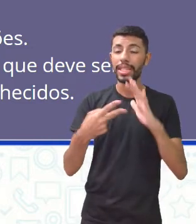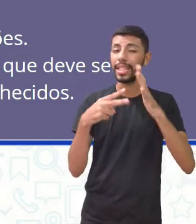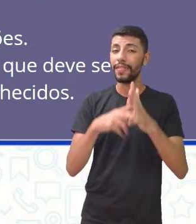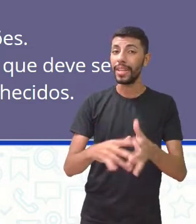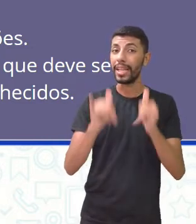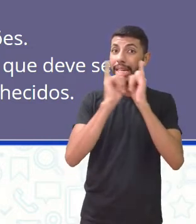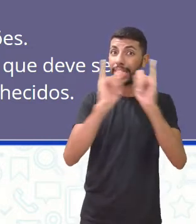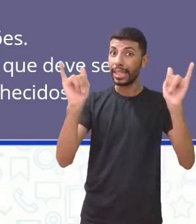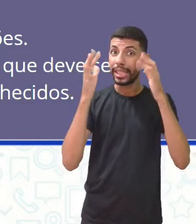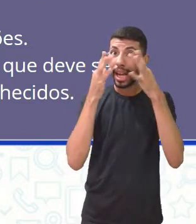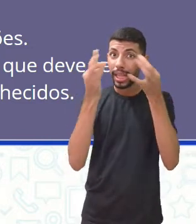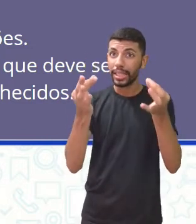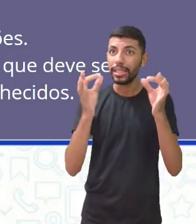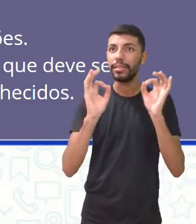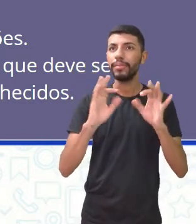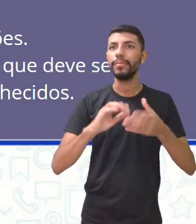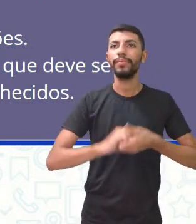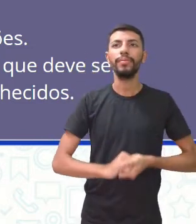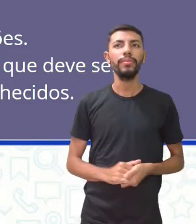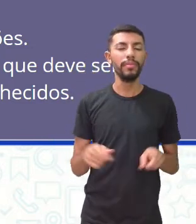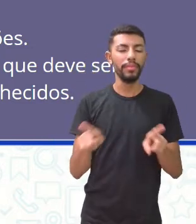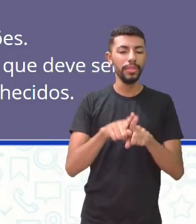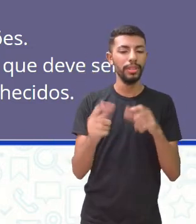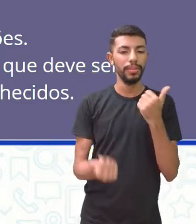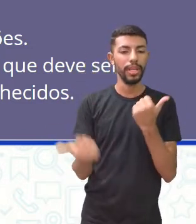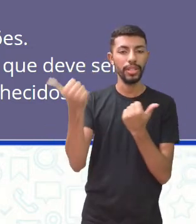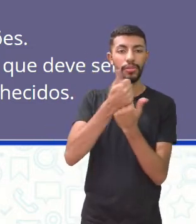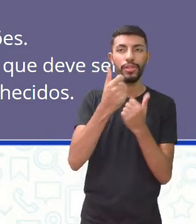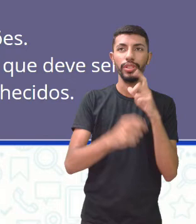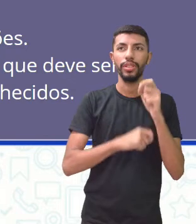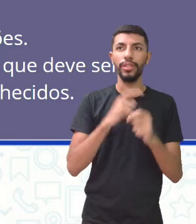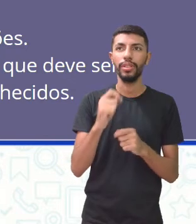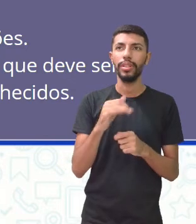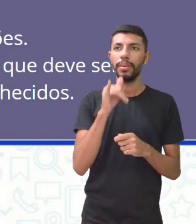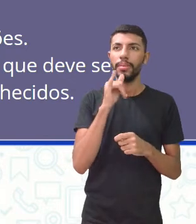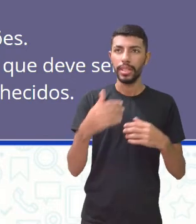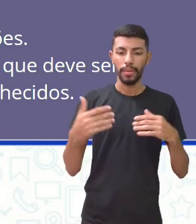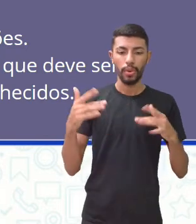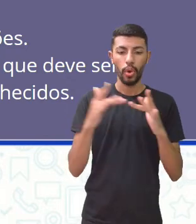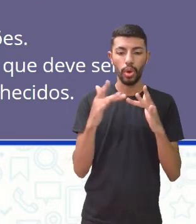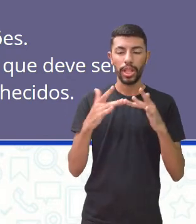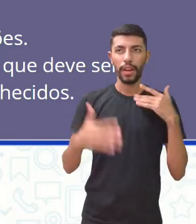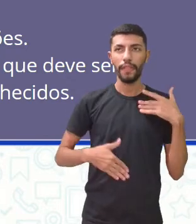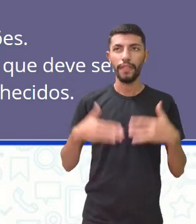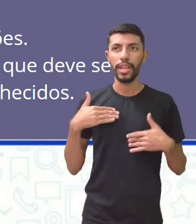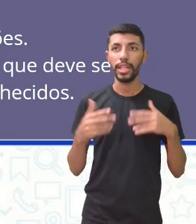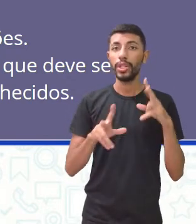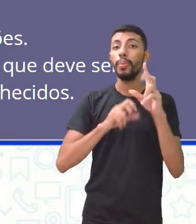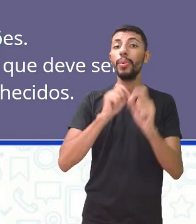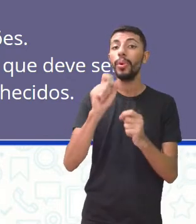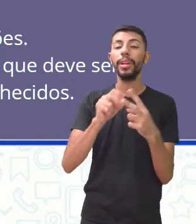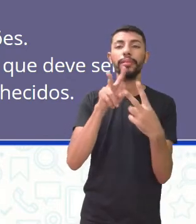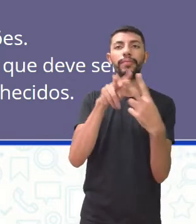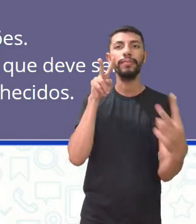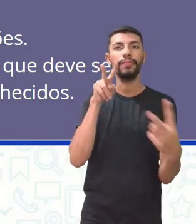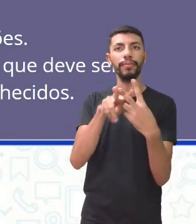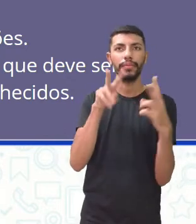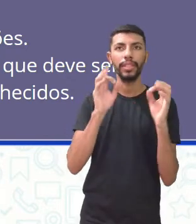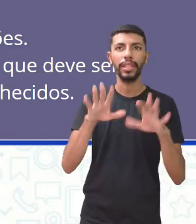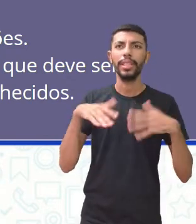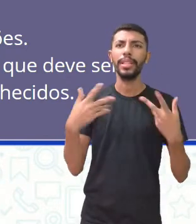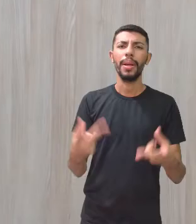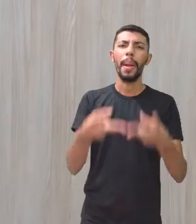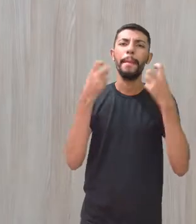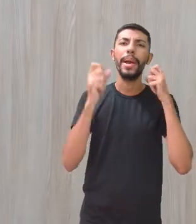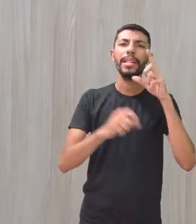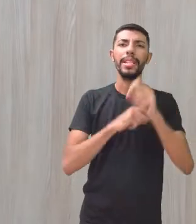a ideia que eles querem. A substituição dos afetos físicos pelos emojis virtuais, então ele percebe a